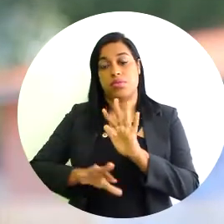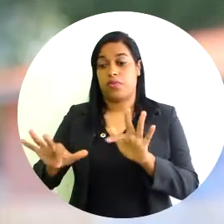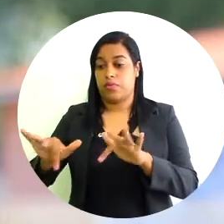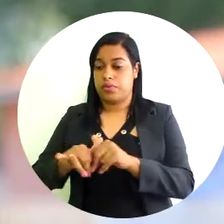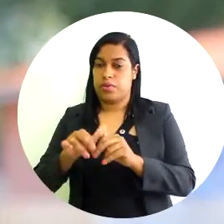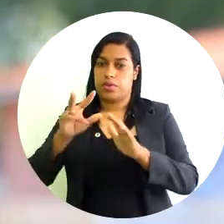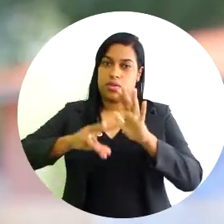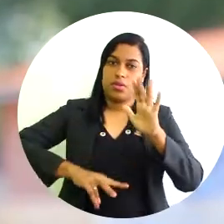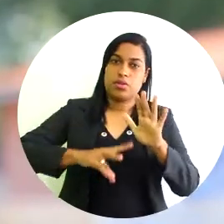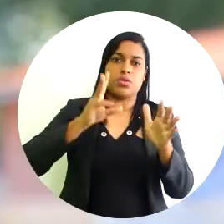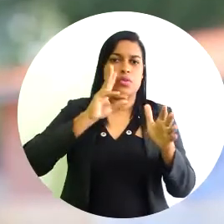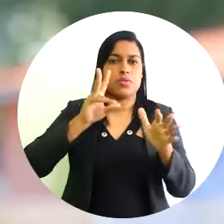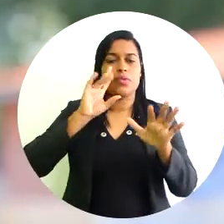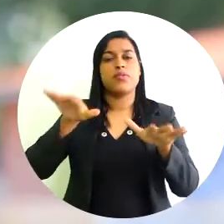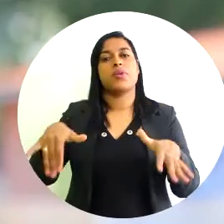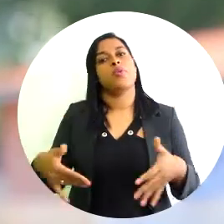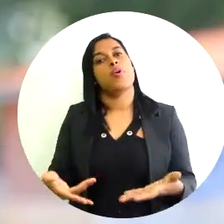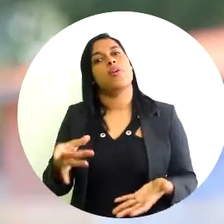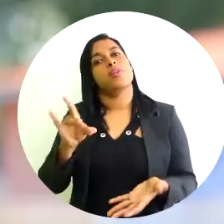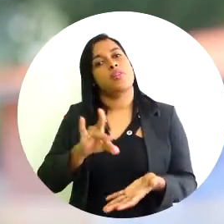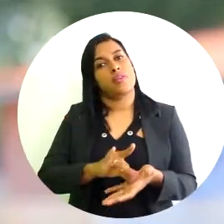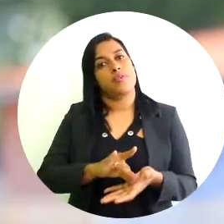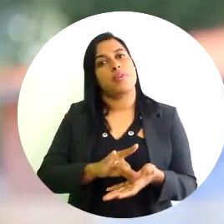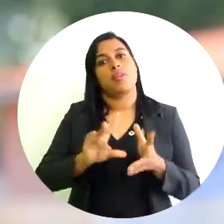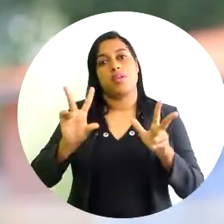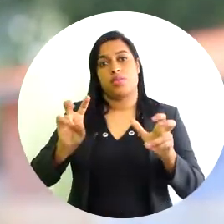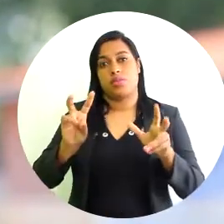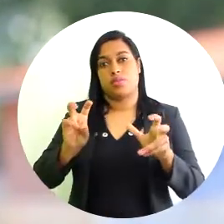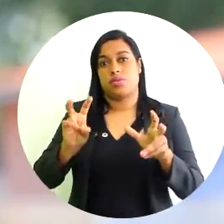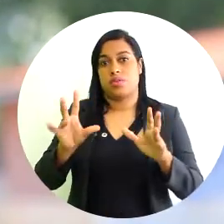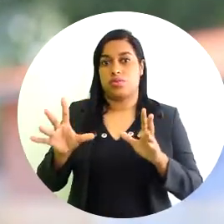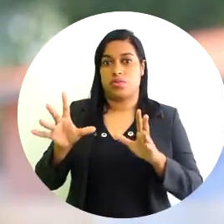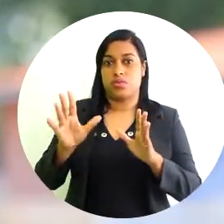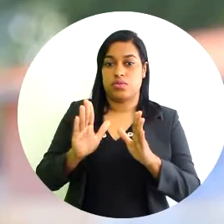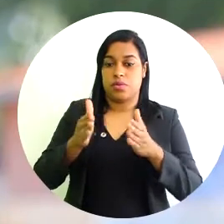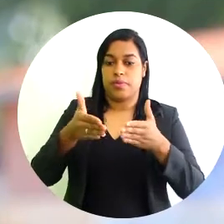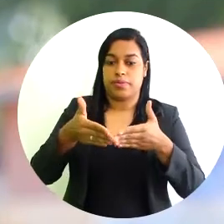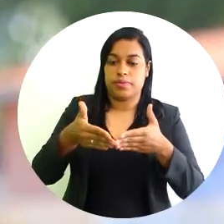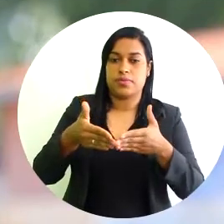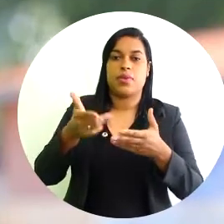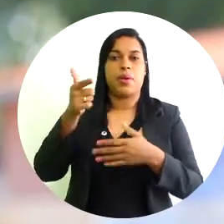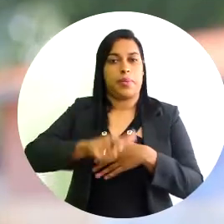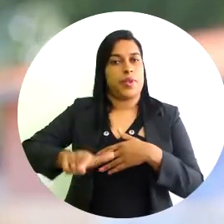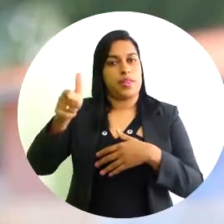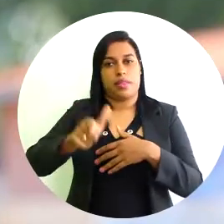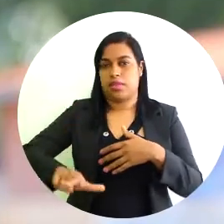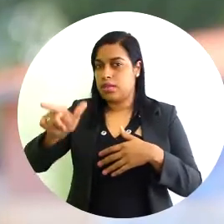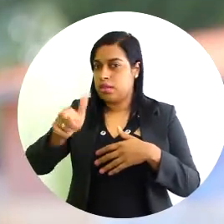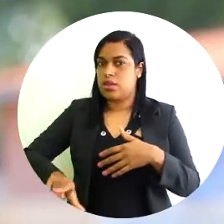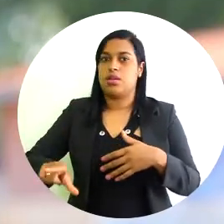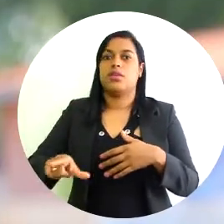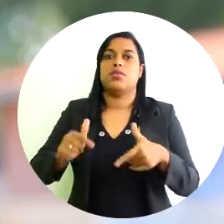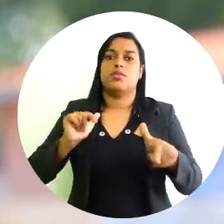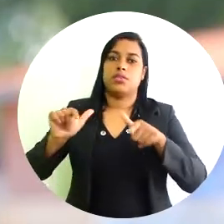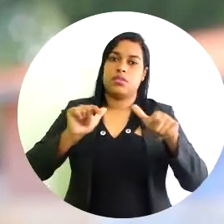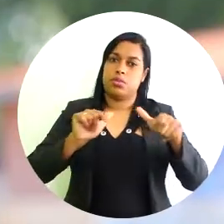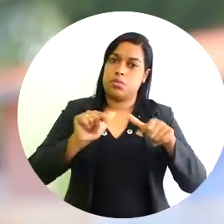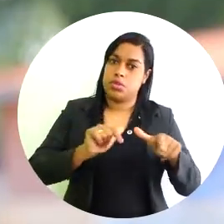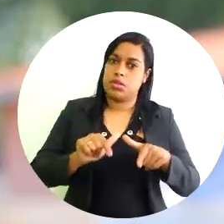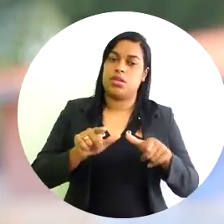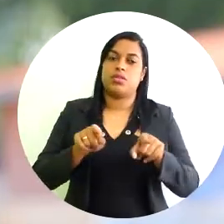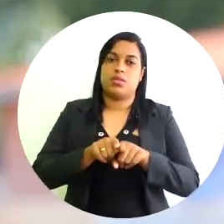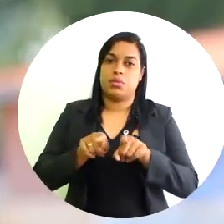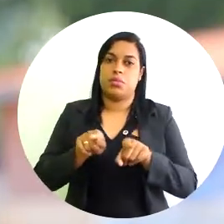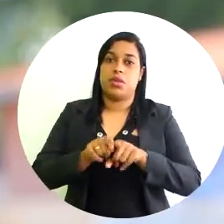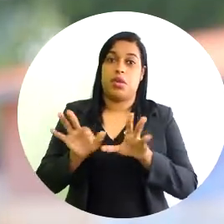leitura, eu vou ver quais são realmente os assuntos que são centrais, que são mais repetitivos, que são mais trabalhados pelo autor,